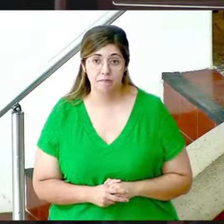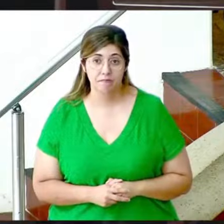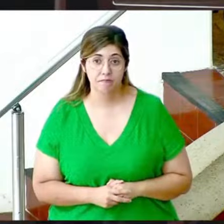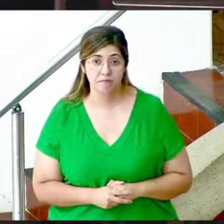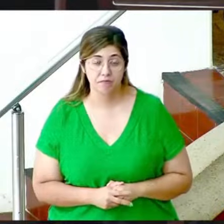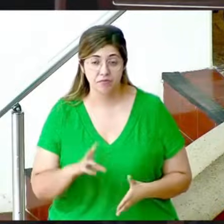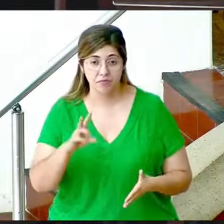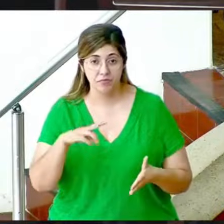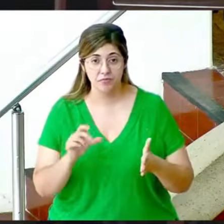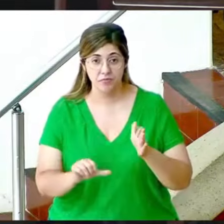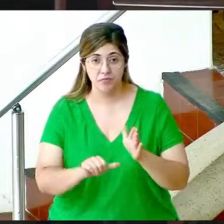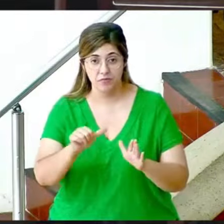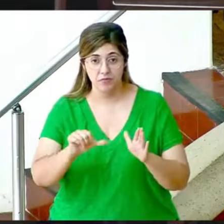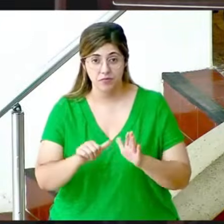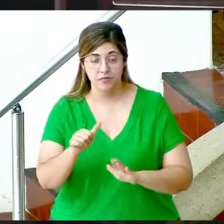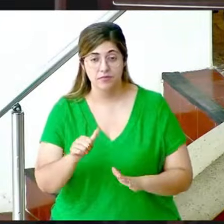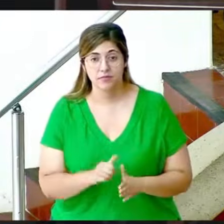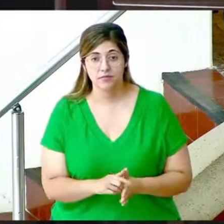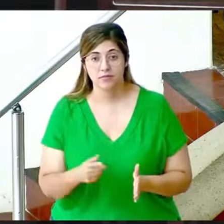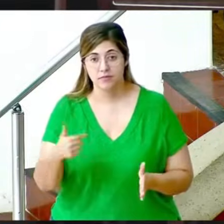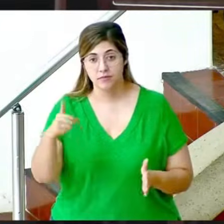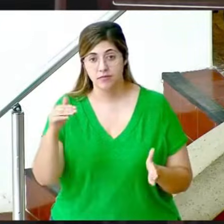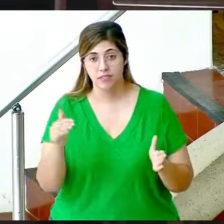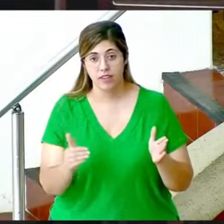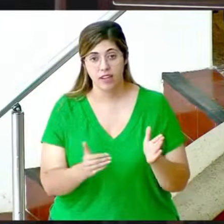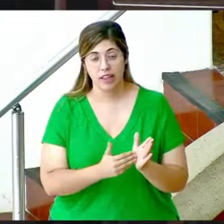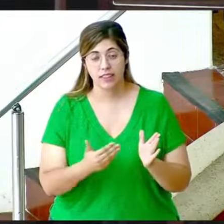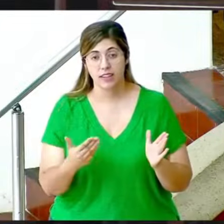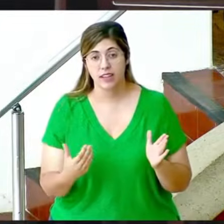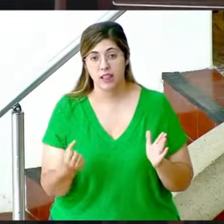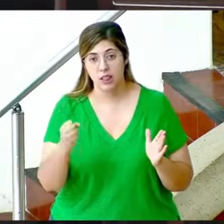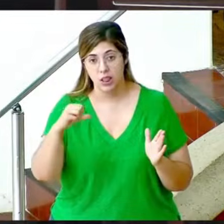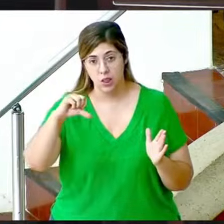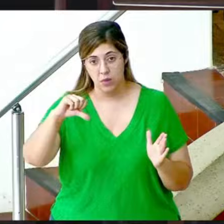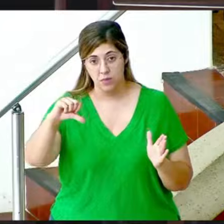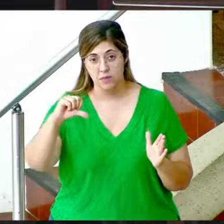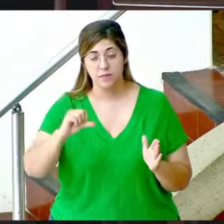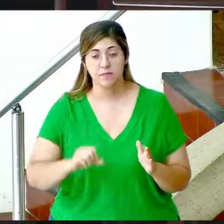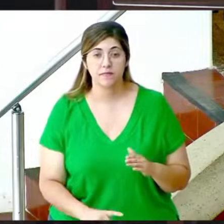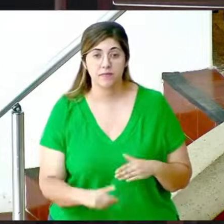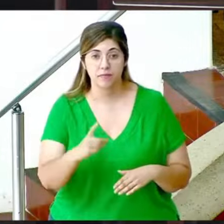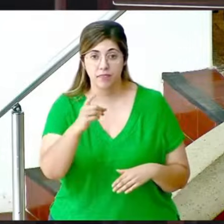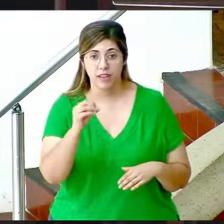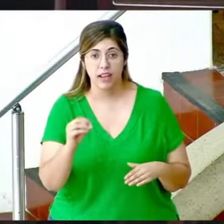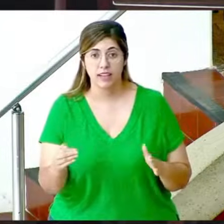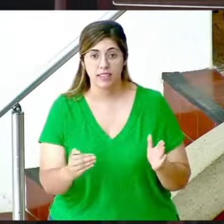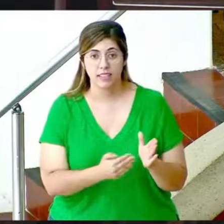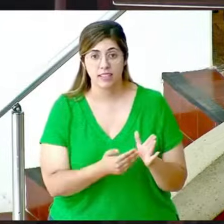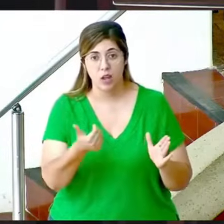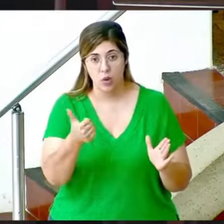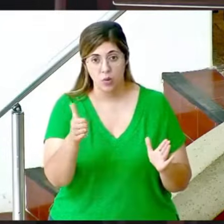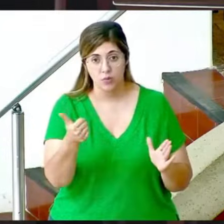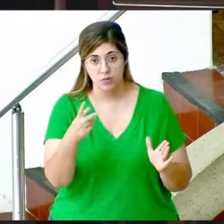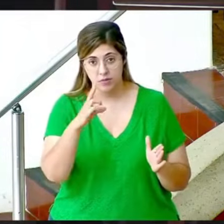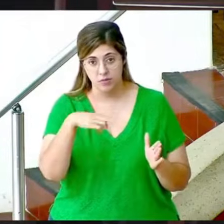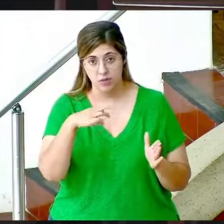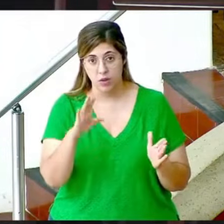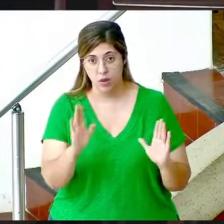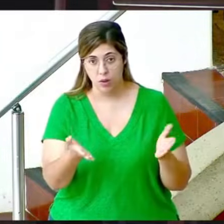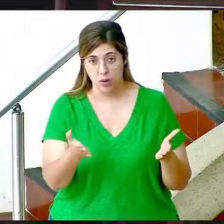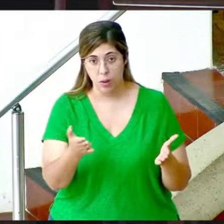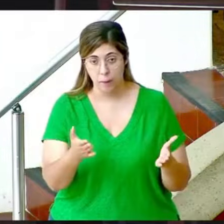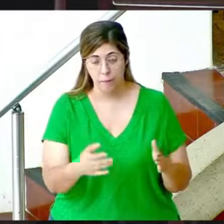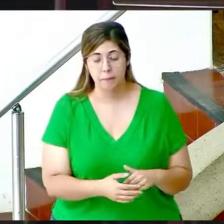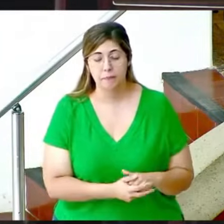primeira parte, de 7 a 9, e a segunda parte de 10 a 11. Acompanhem comigo